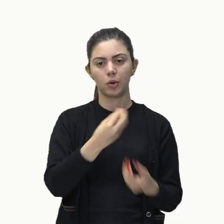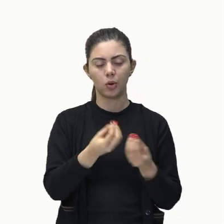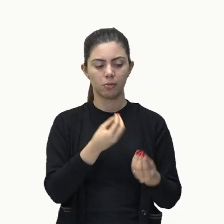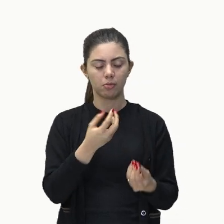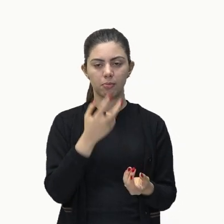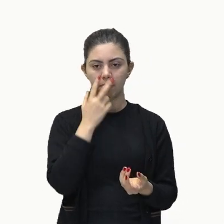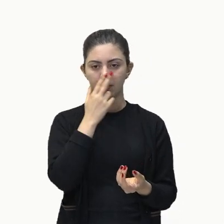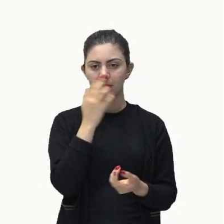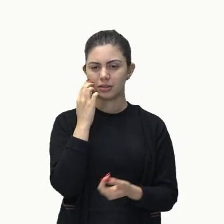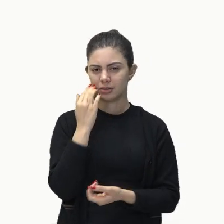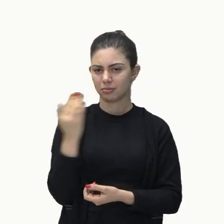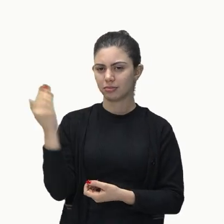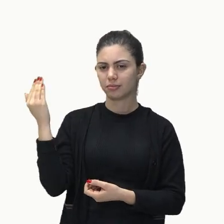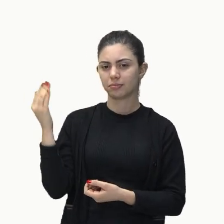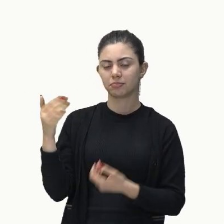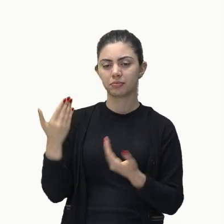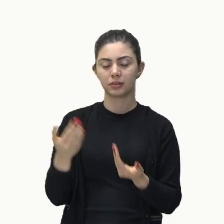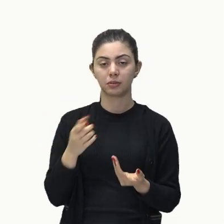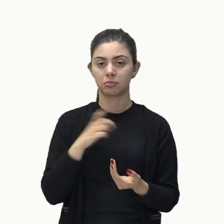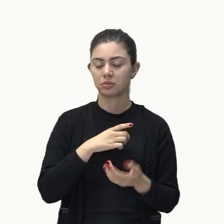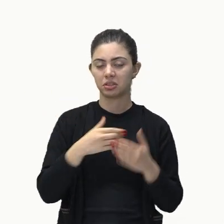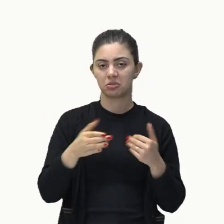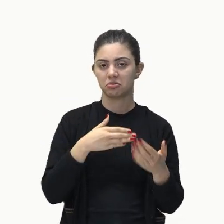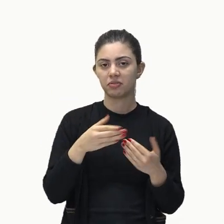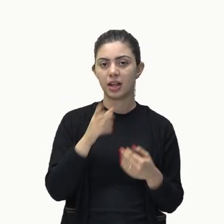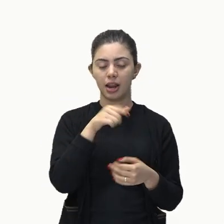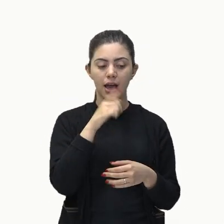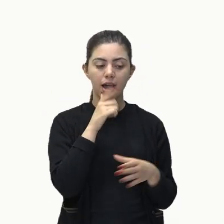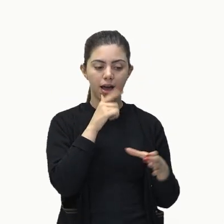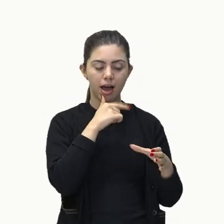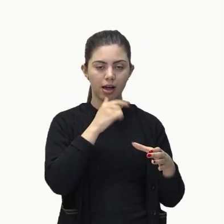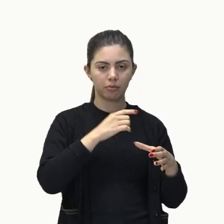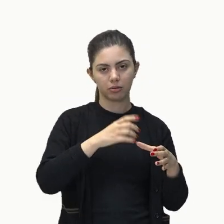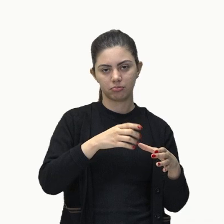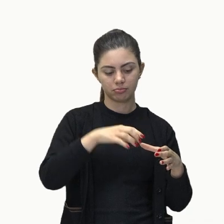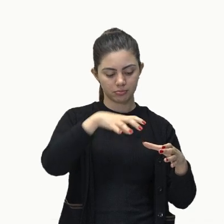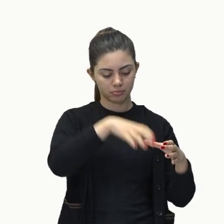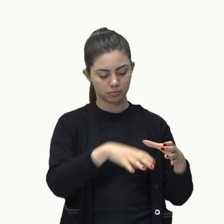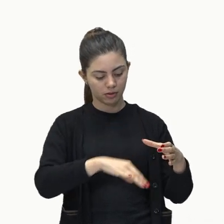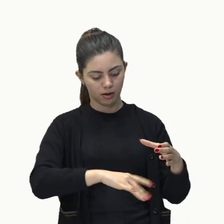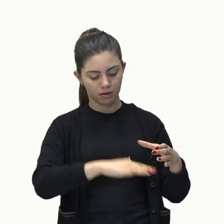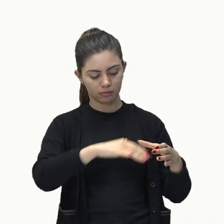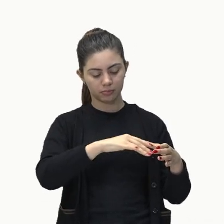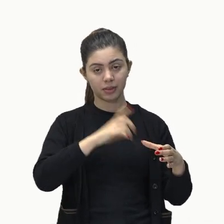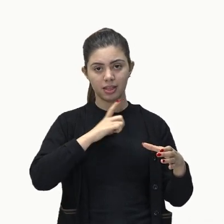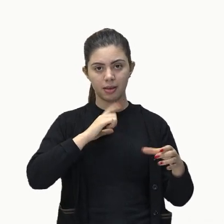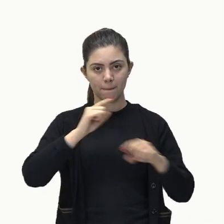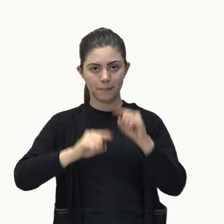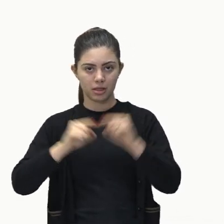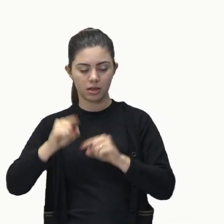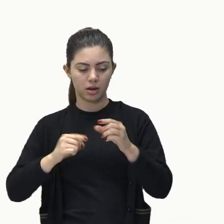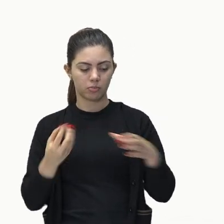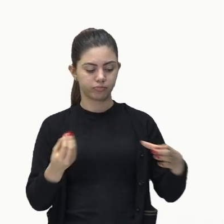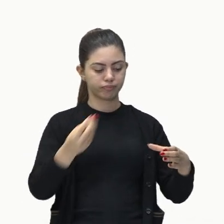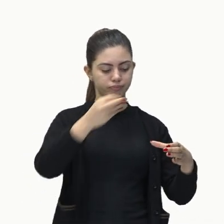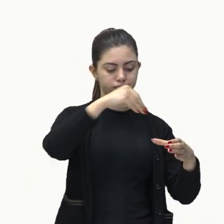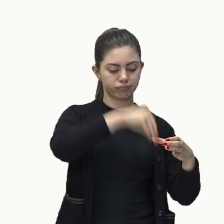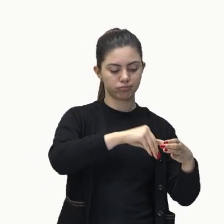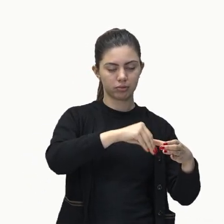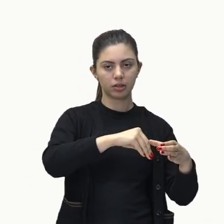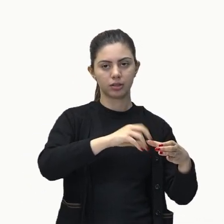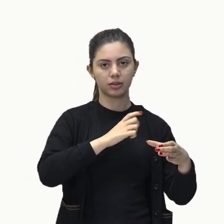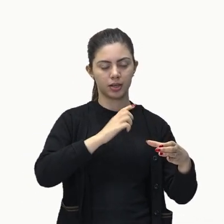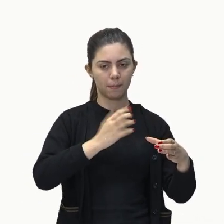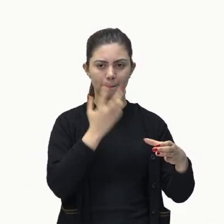cima. Todo o corpo mergulhado na água é aplicado nele essa força de empuxo, que é igual ao peso da